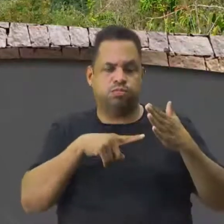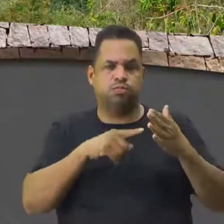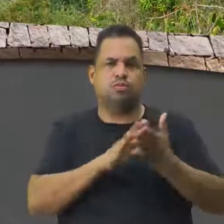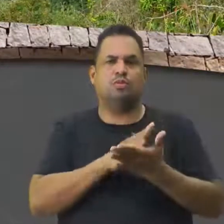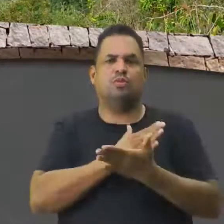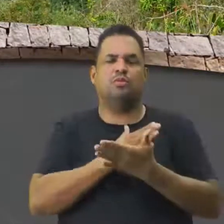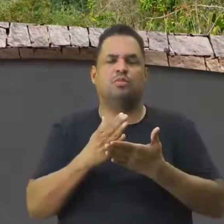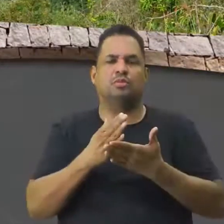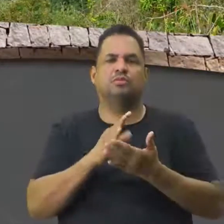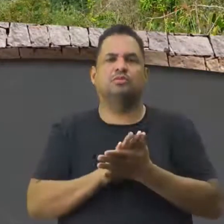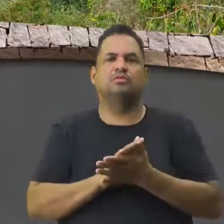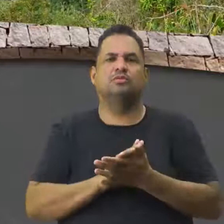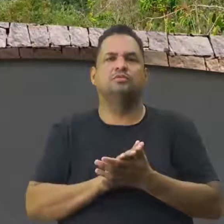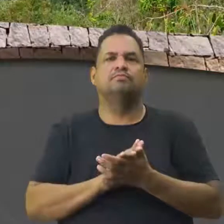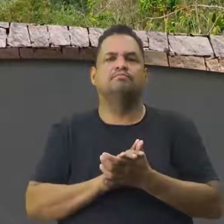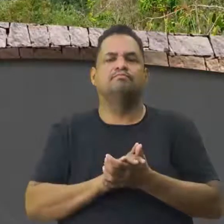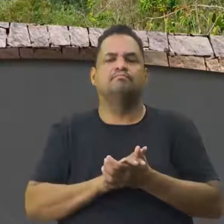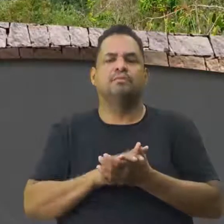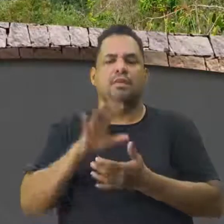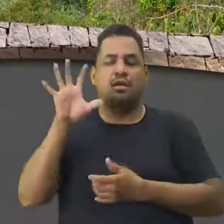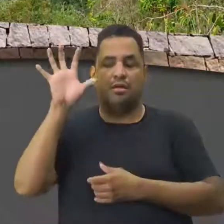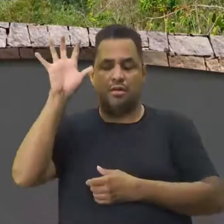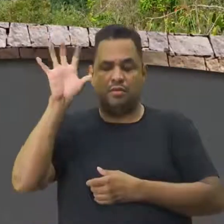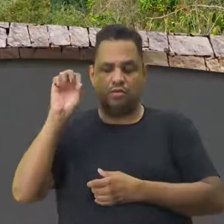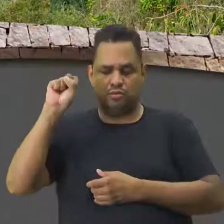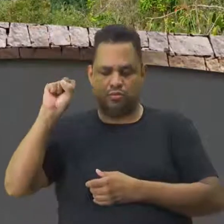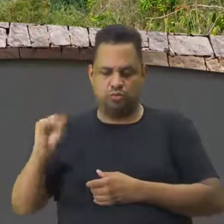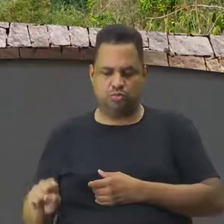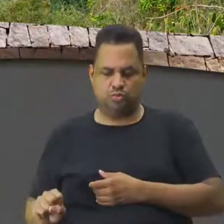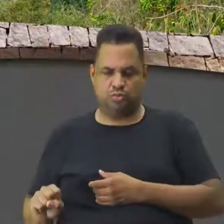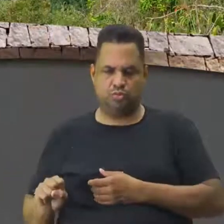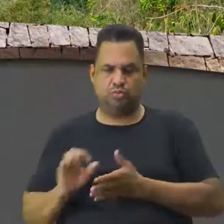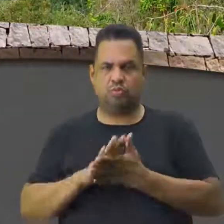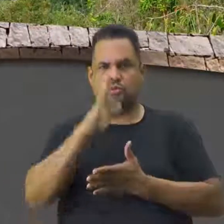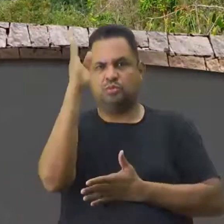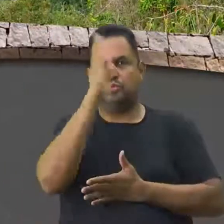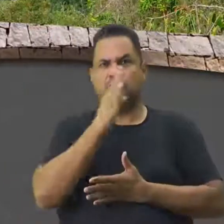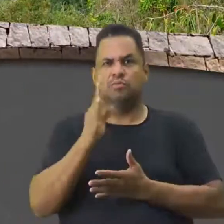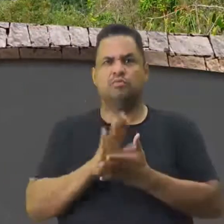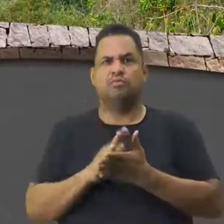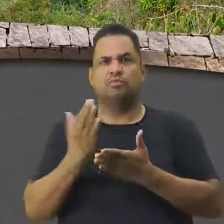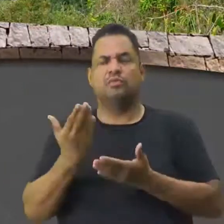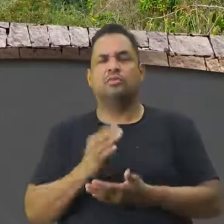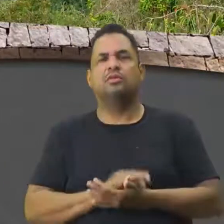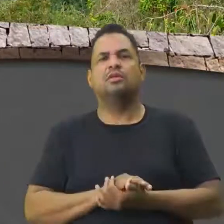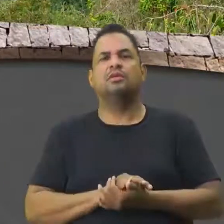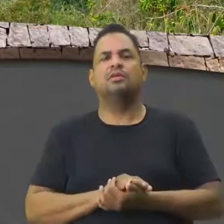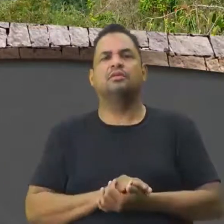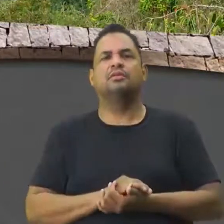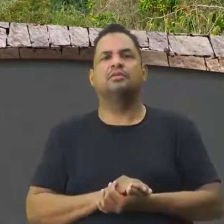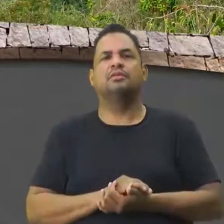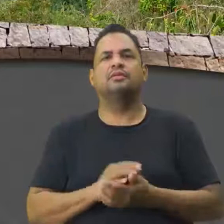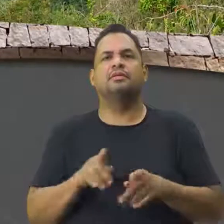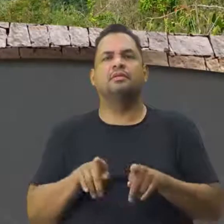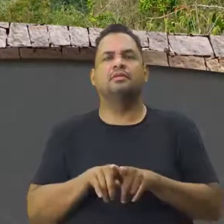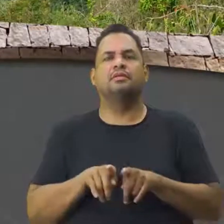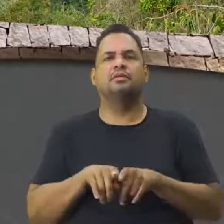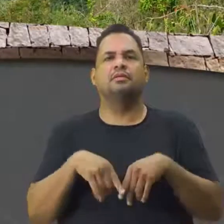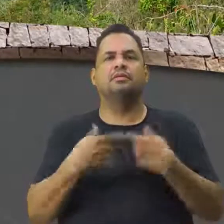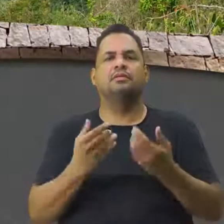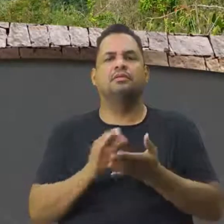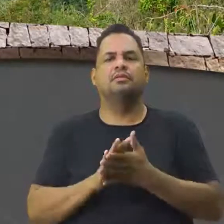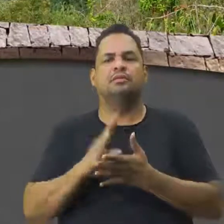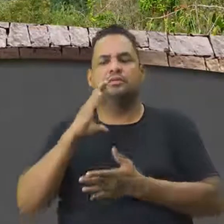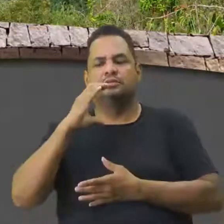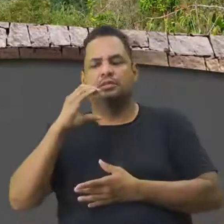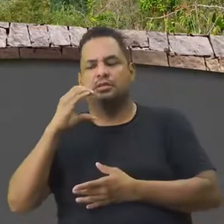do Brasil, meu filho. Logo, ele foi levando para o